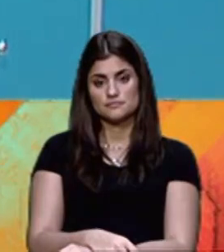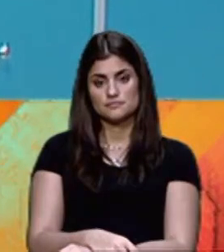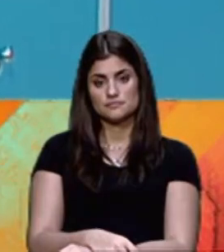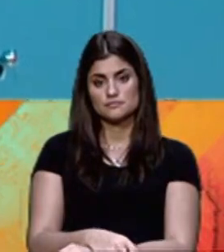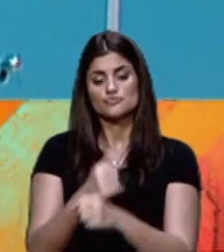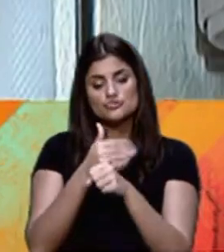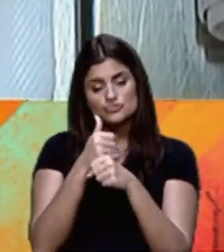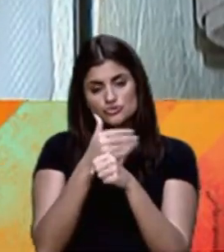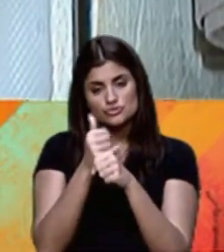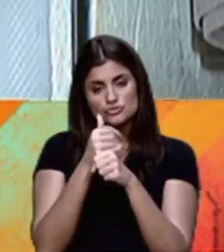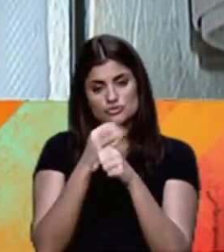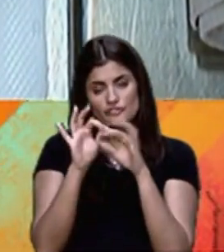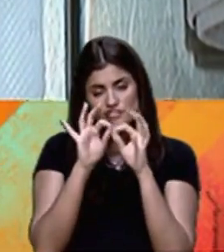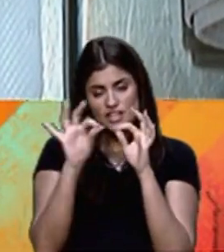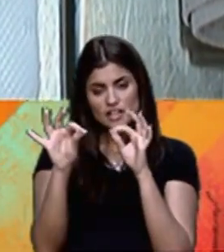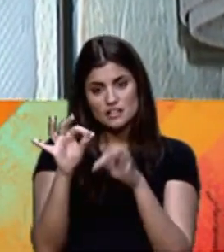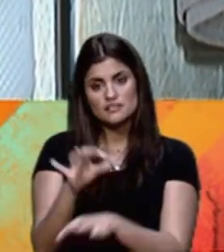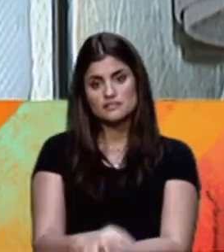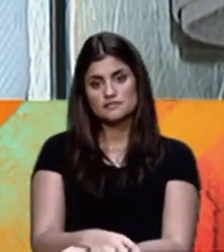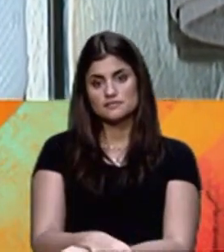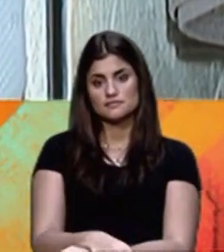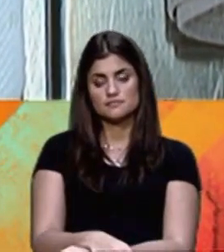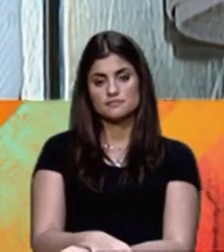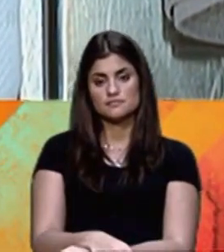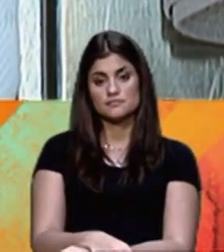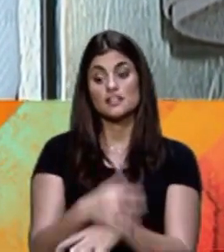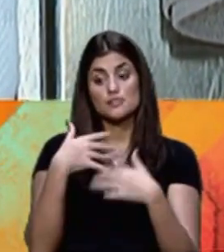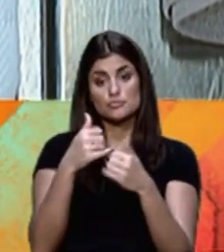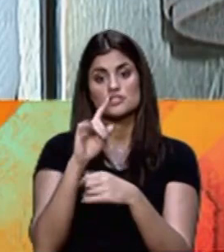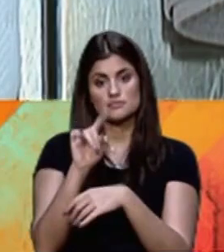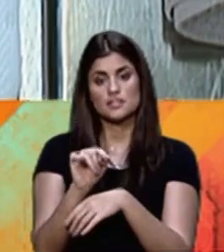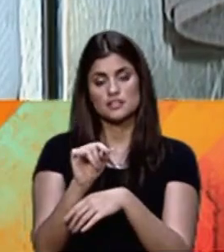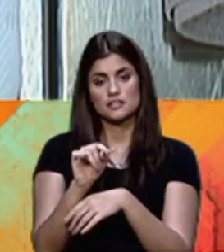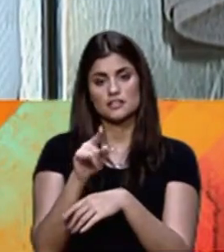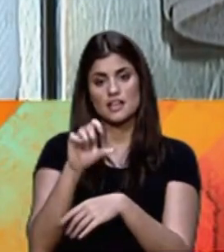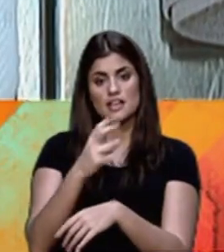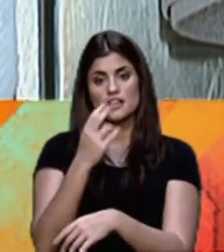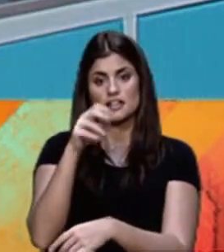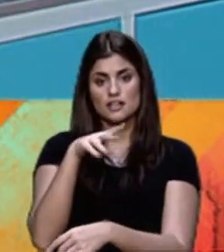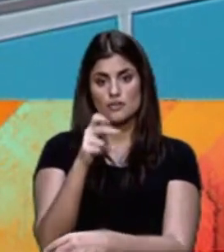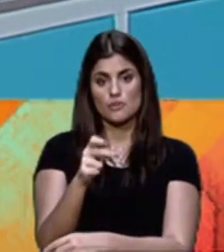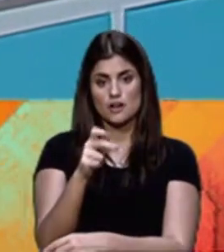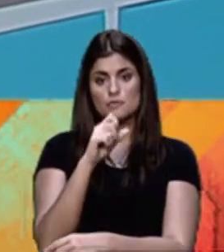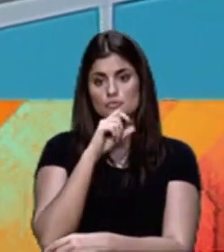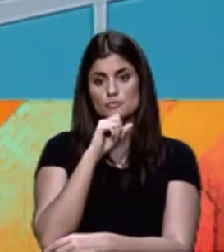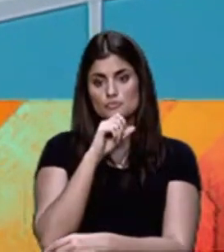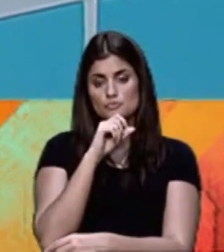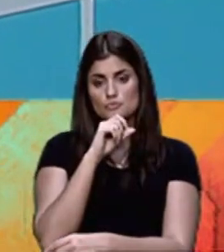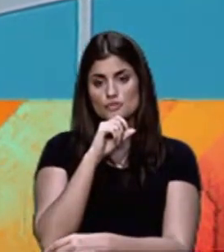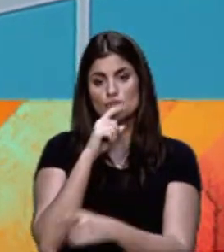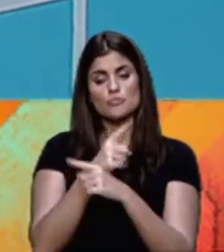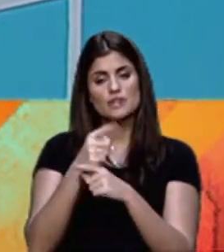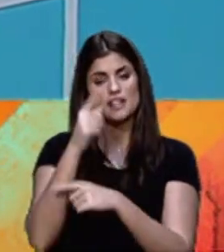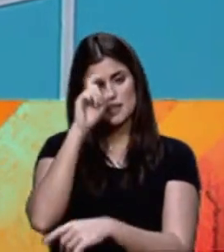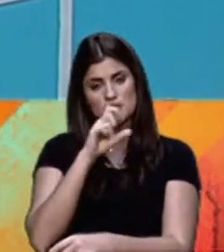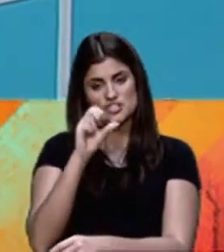muito picadinha, picada finamente, e depois vamos utilizar então a quinoa, mas podem utilizar... Porquê? Porquê é que te lembraste da